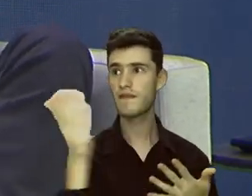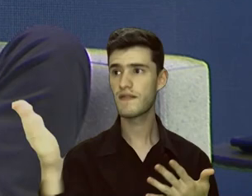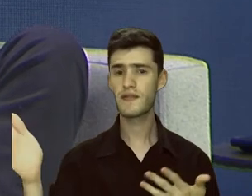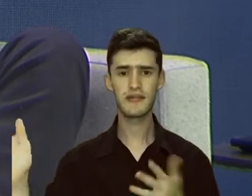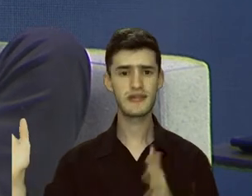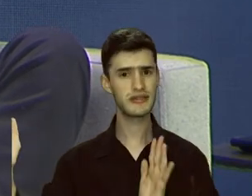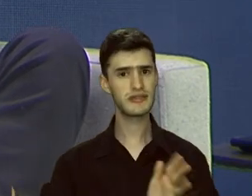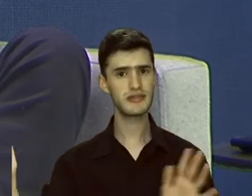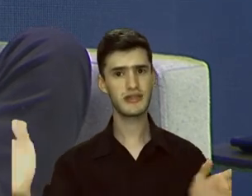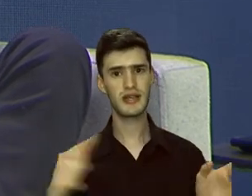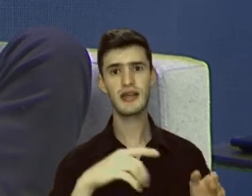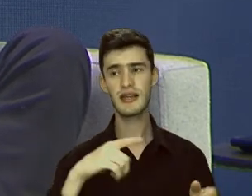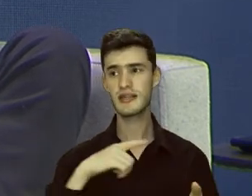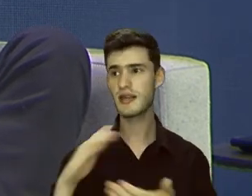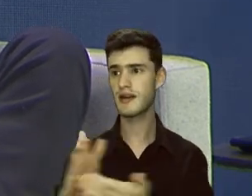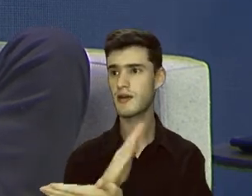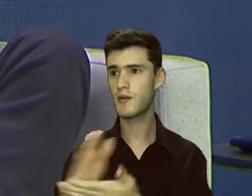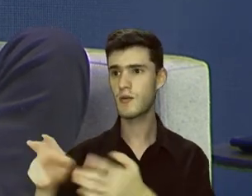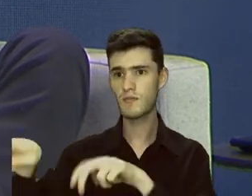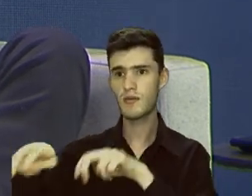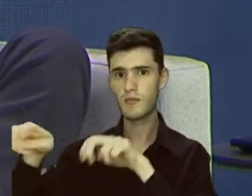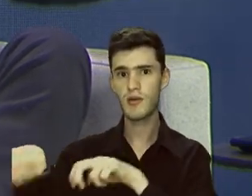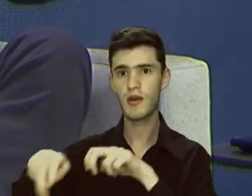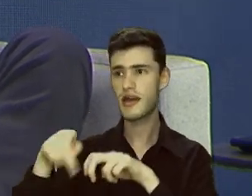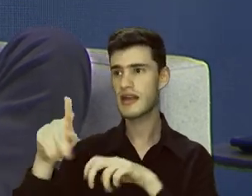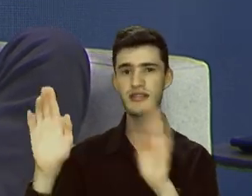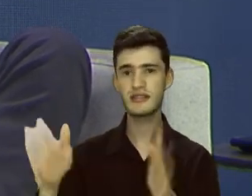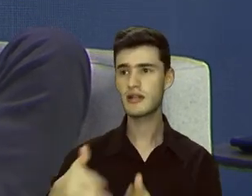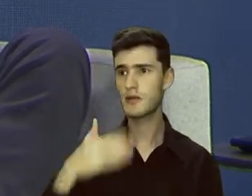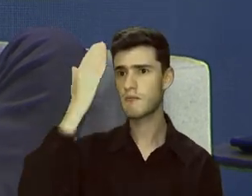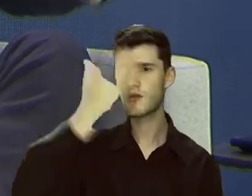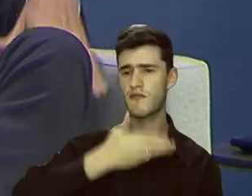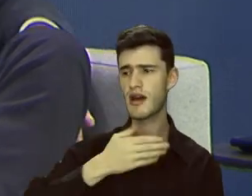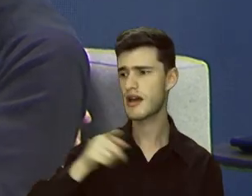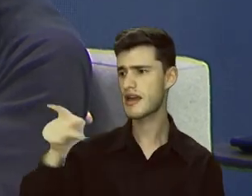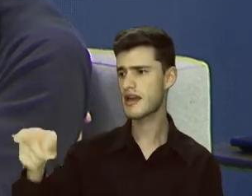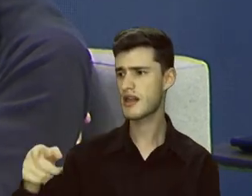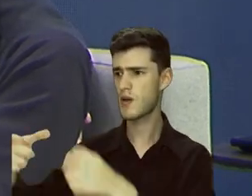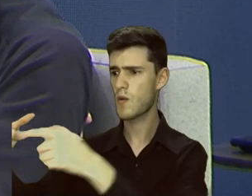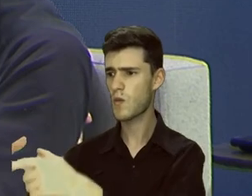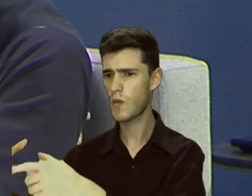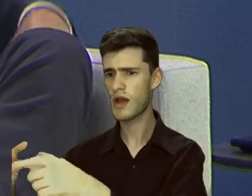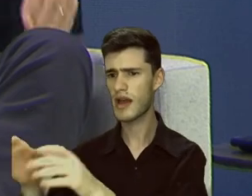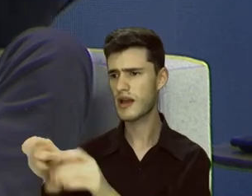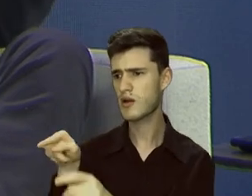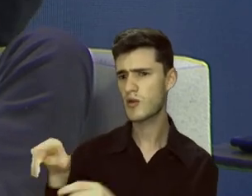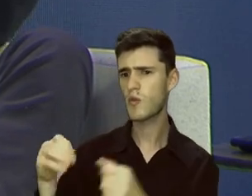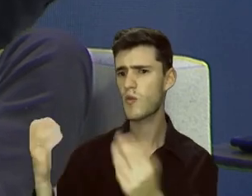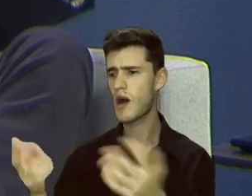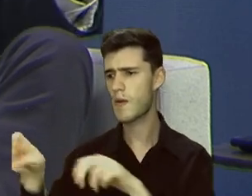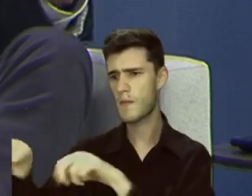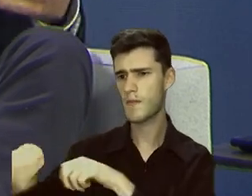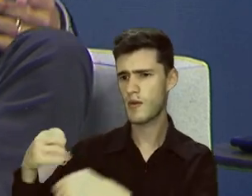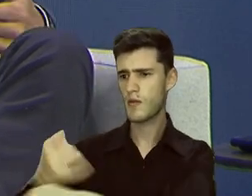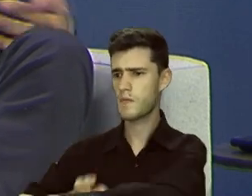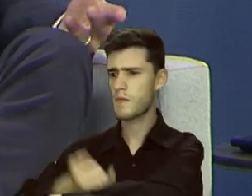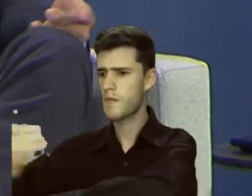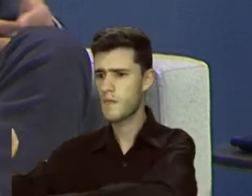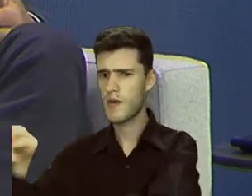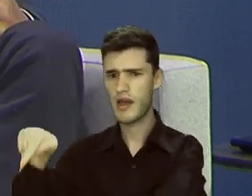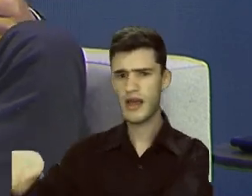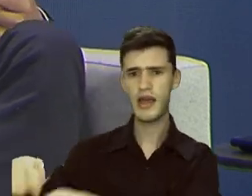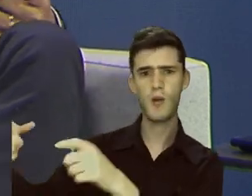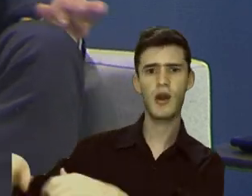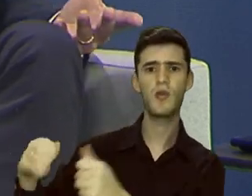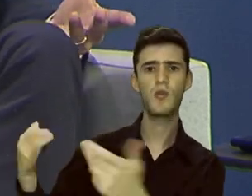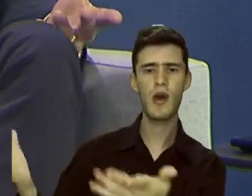conseguem comprovar que o grão veio da forma correta do lugar correto já tem prêmio de três a cinco por cento o preço tá com ódio que por uma acomode a gente é um